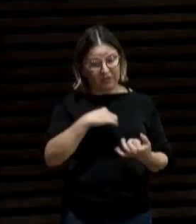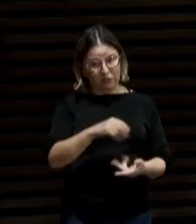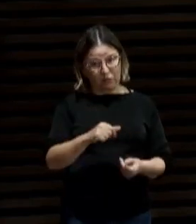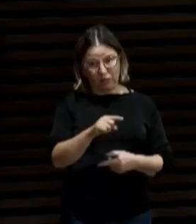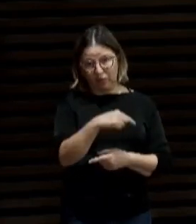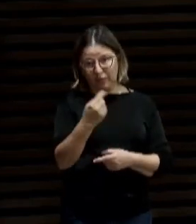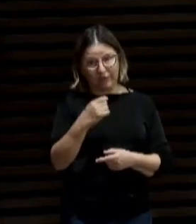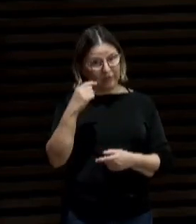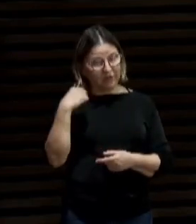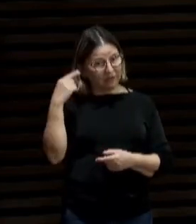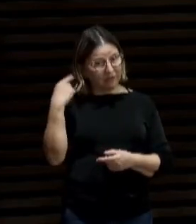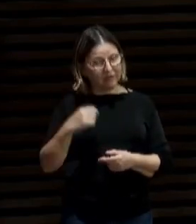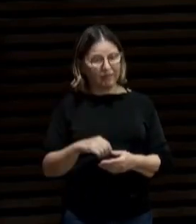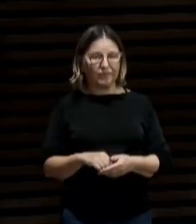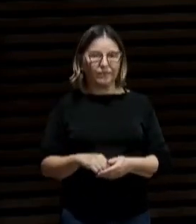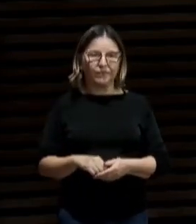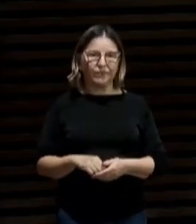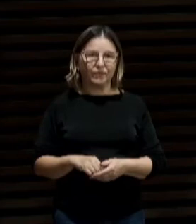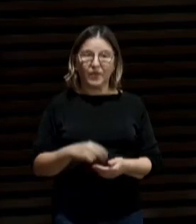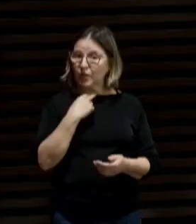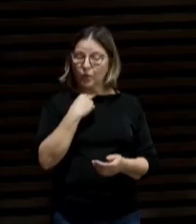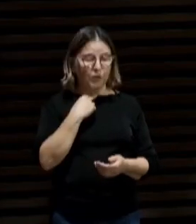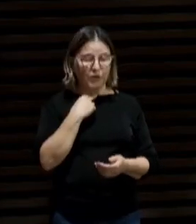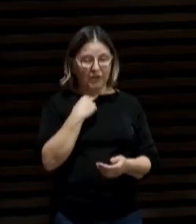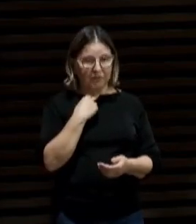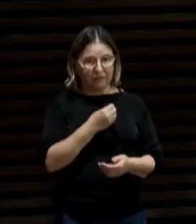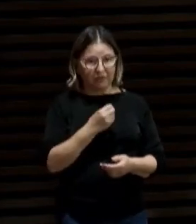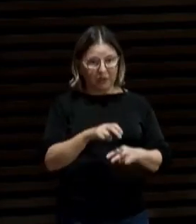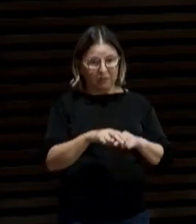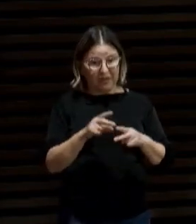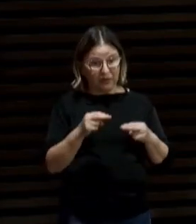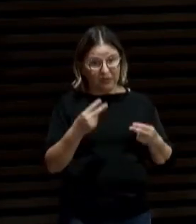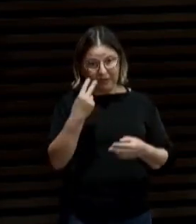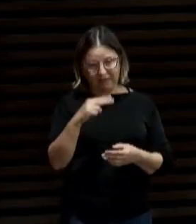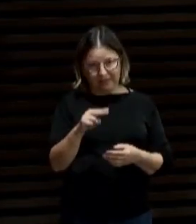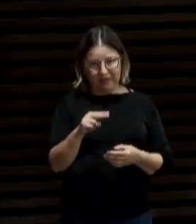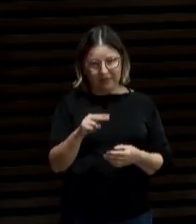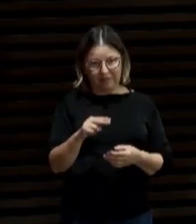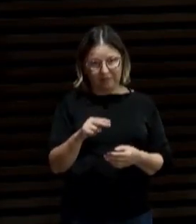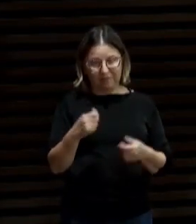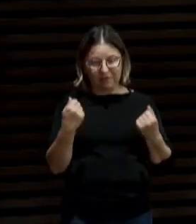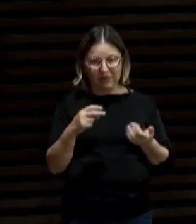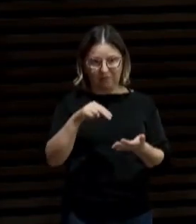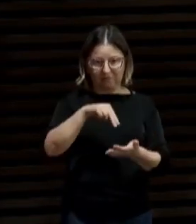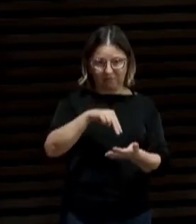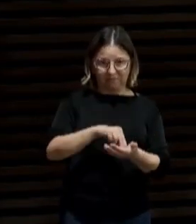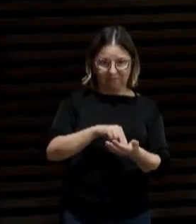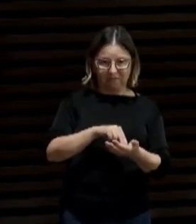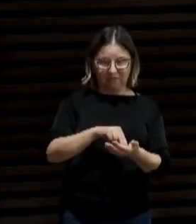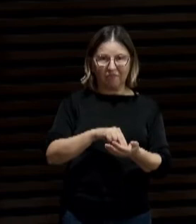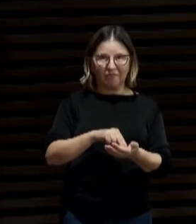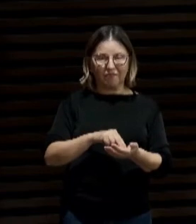podemos andar por aquilo que a gente vê, meus amados. Vamos elevar os nossos olhos para o alto e para frente e vamos andar por